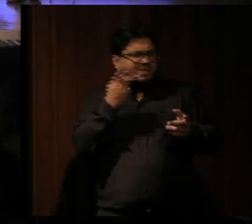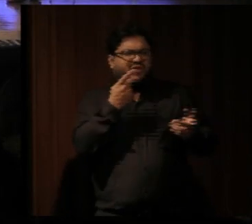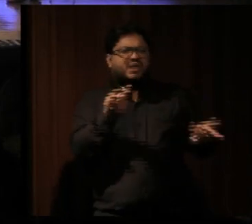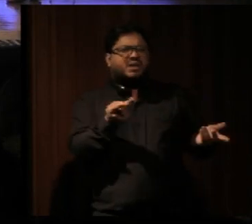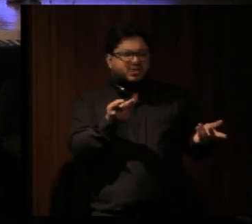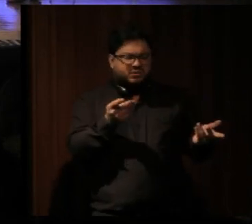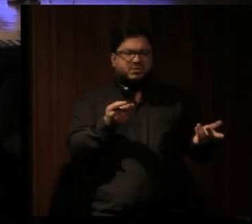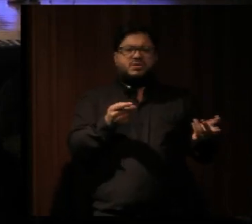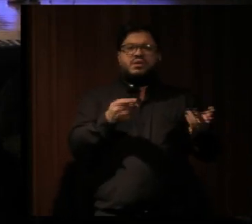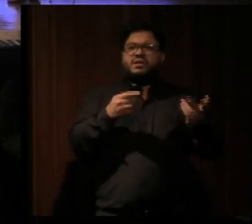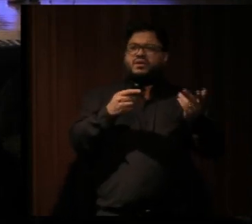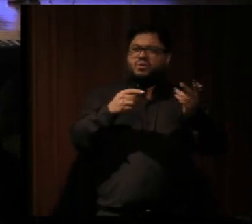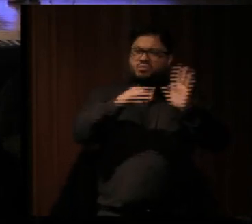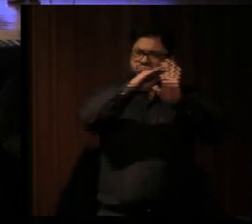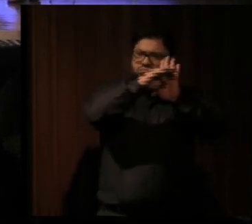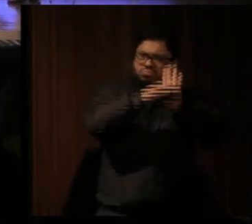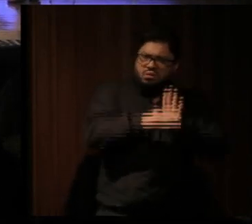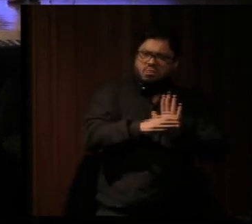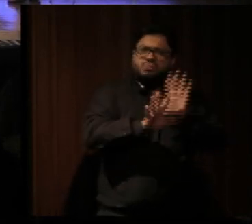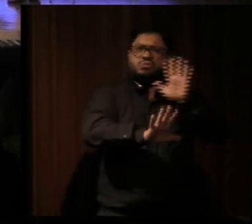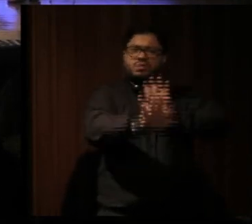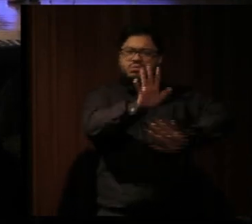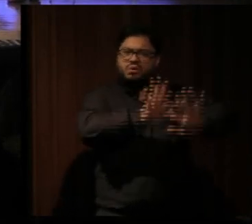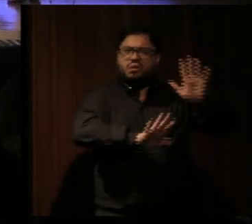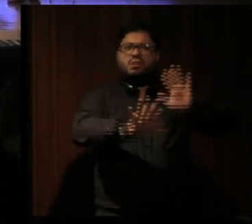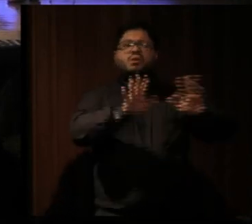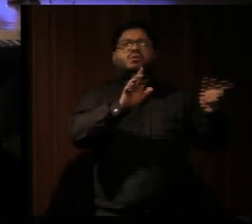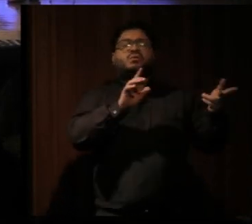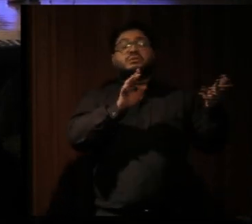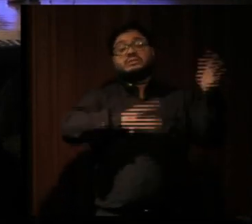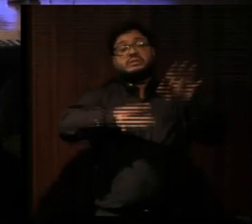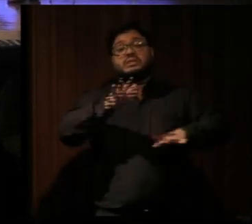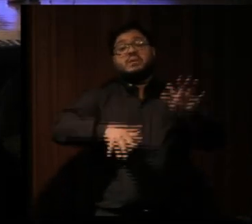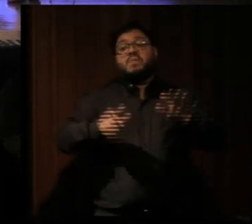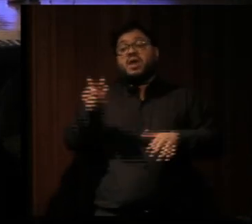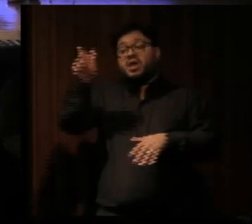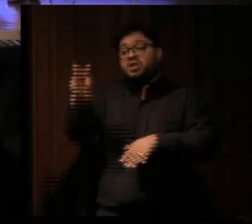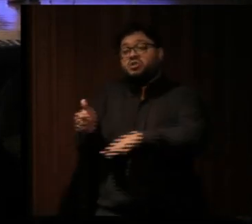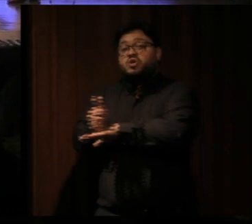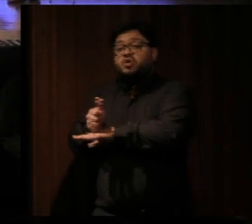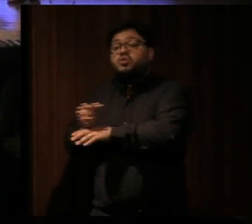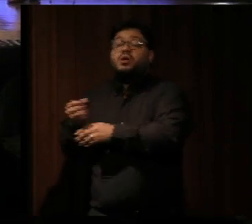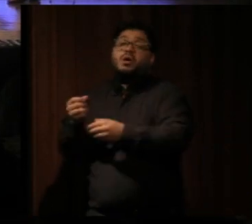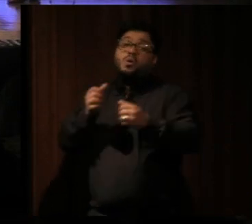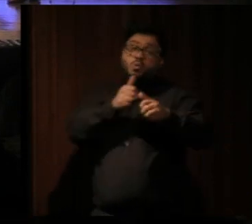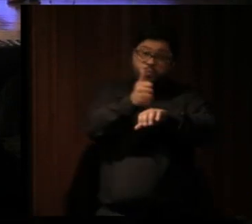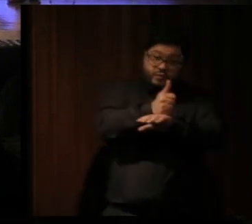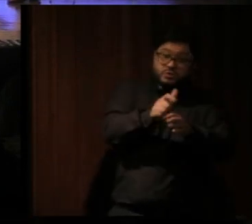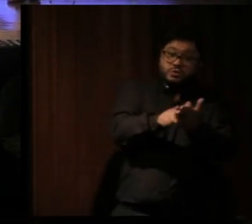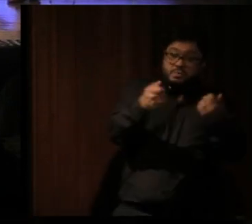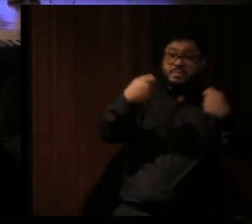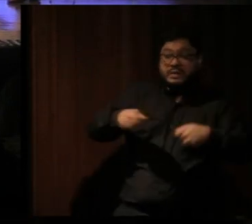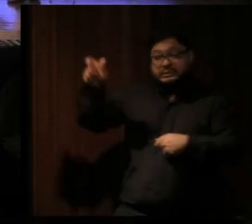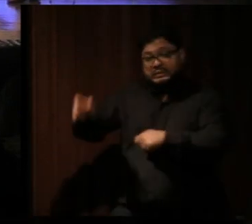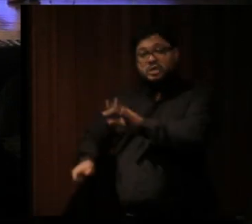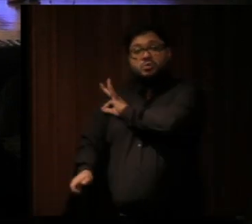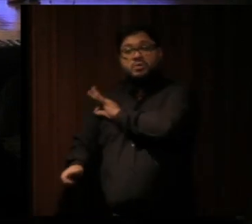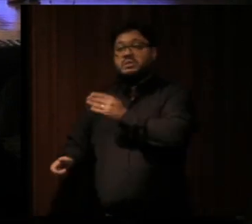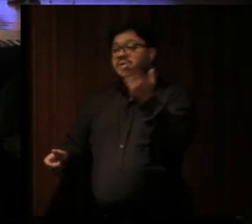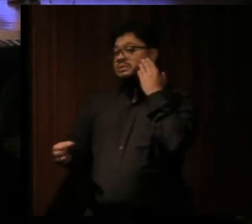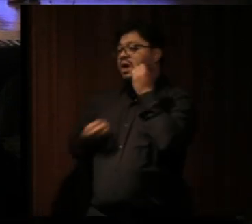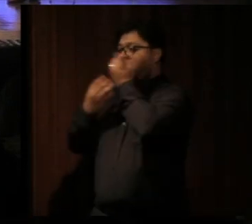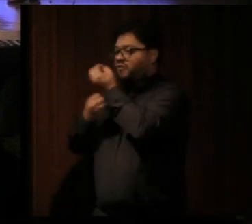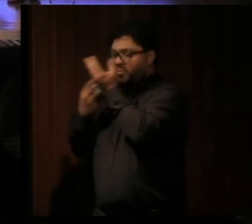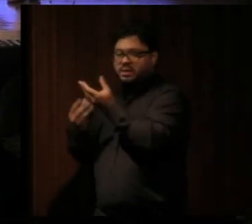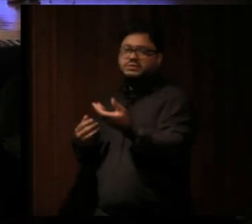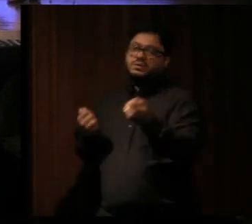protocolos cuidadosos enfim eh o jornalista depende do policial para conseguir as informações né Ele é a nossa fonte ali